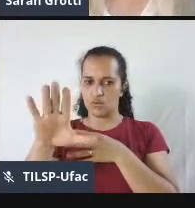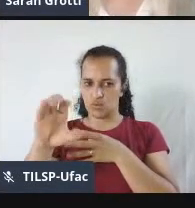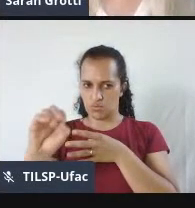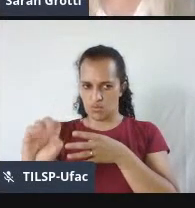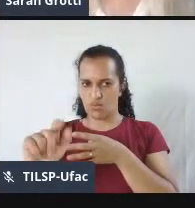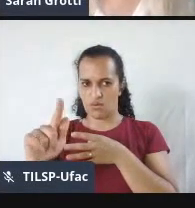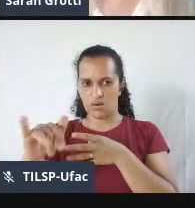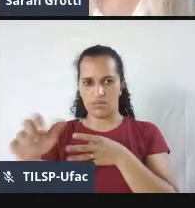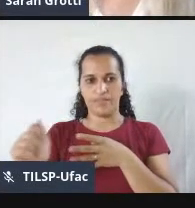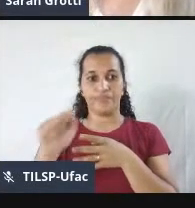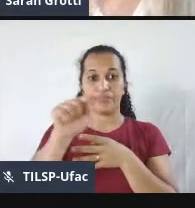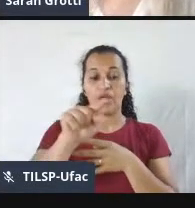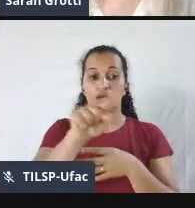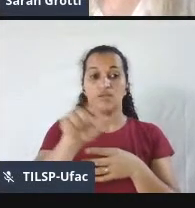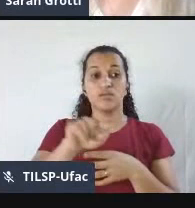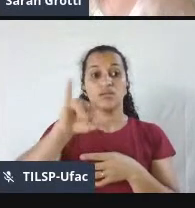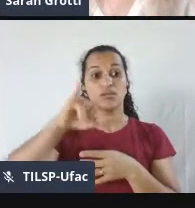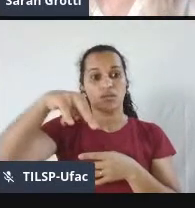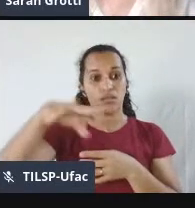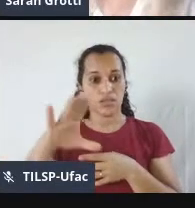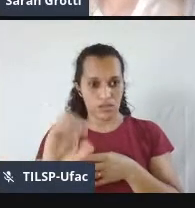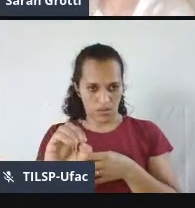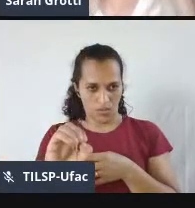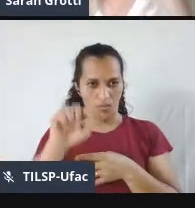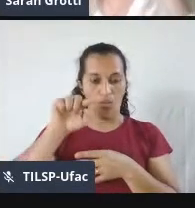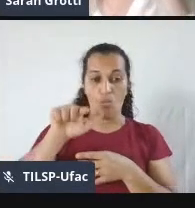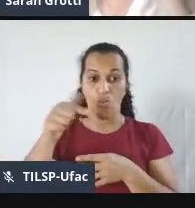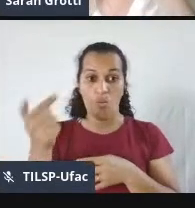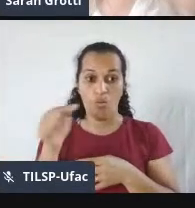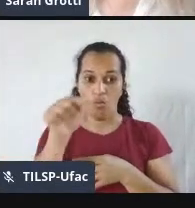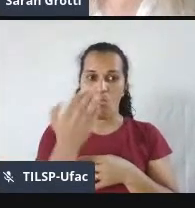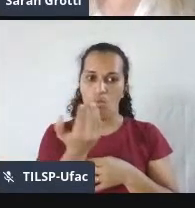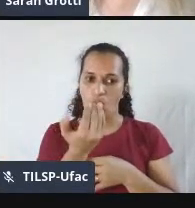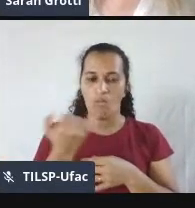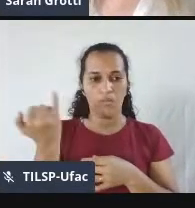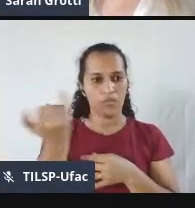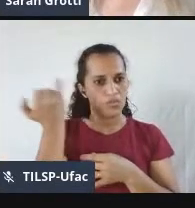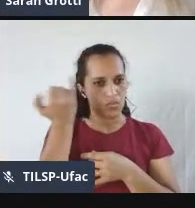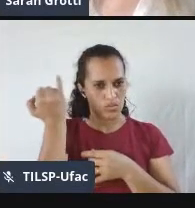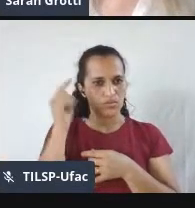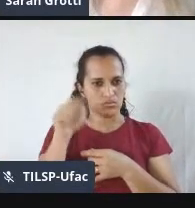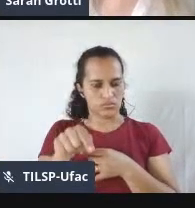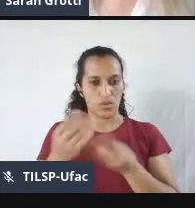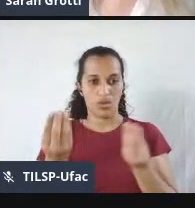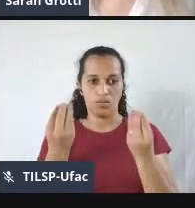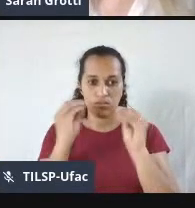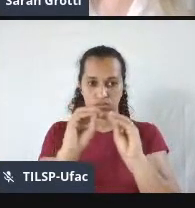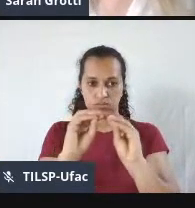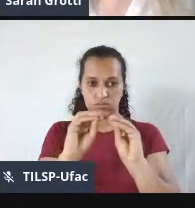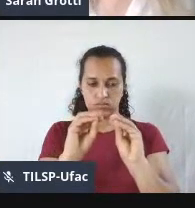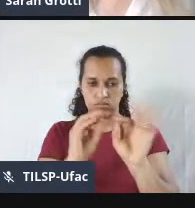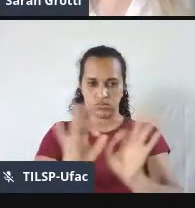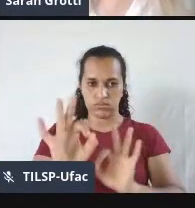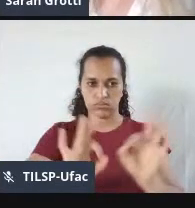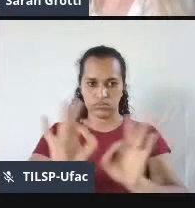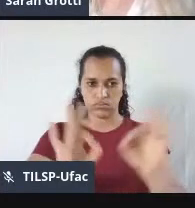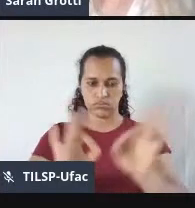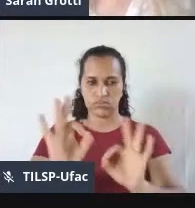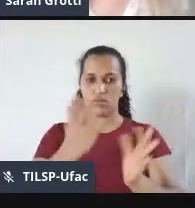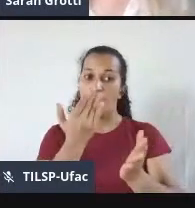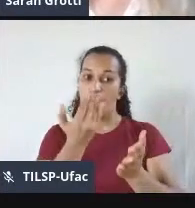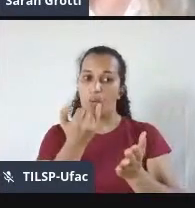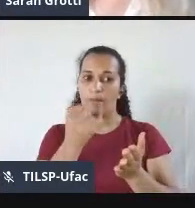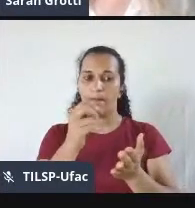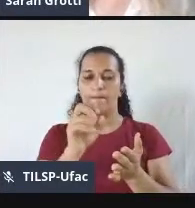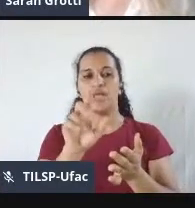Zinco é um outro mineral muito importante que temos que prestar atenção, né, no plano alimentar do vegetariano,